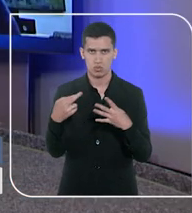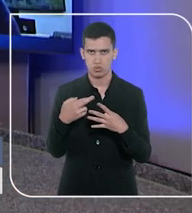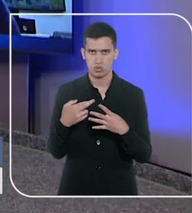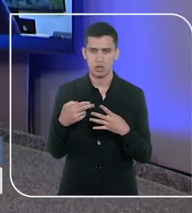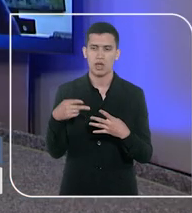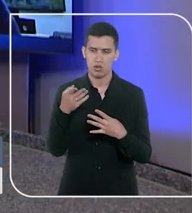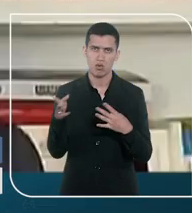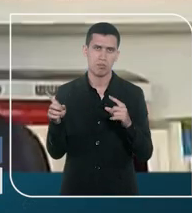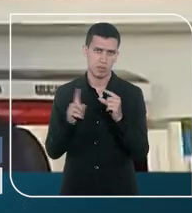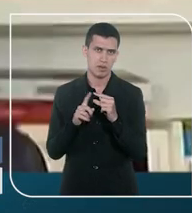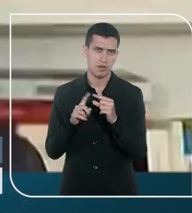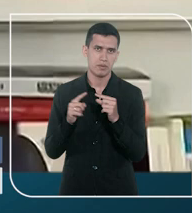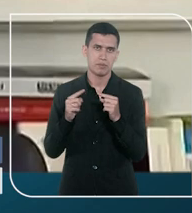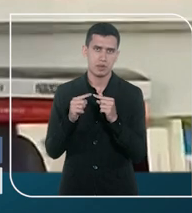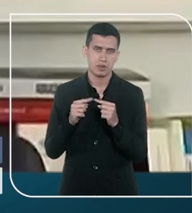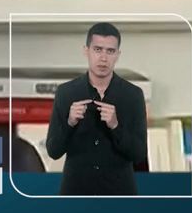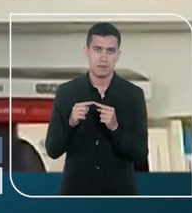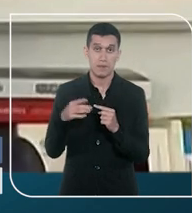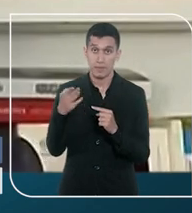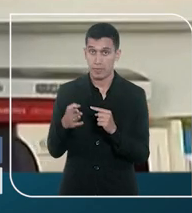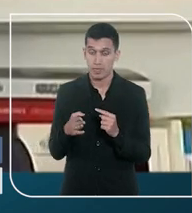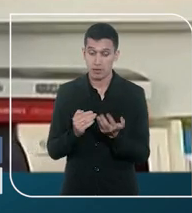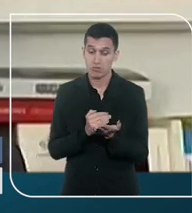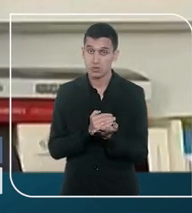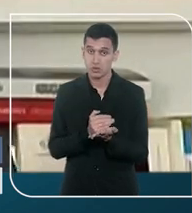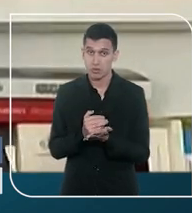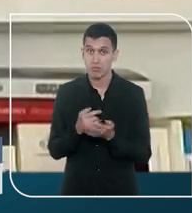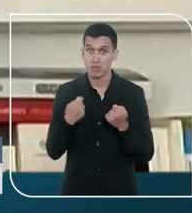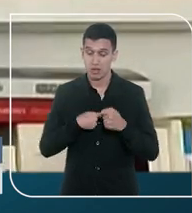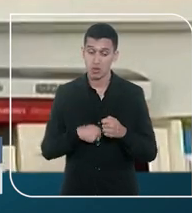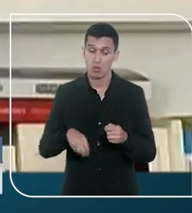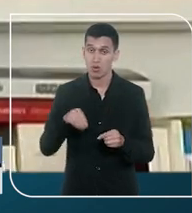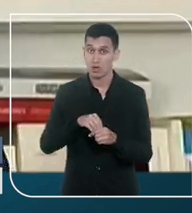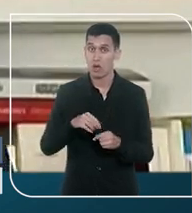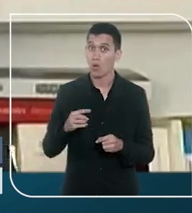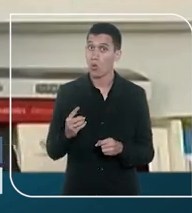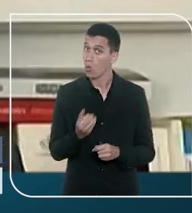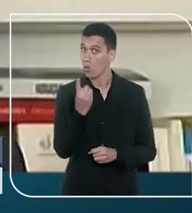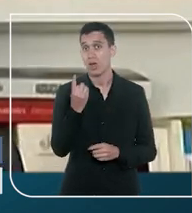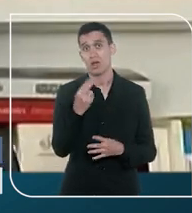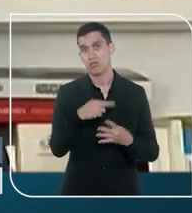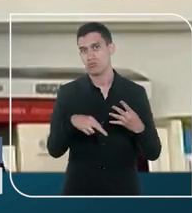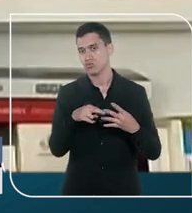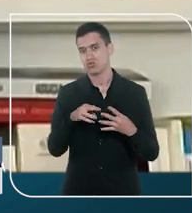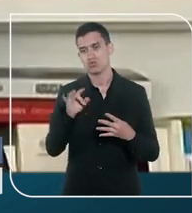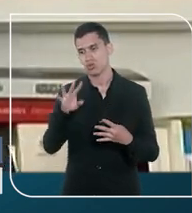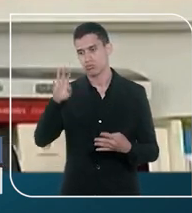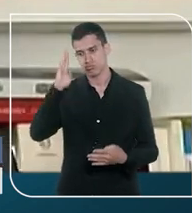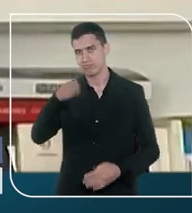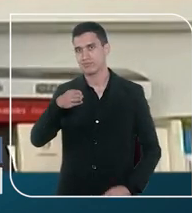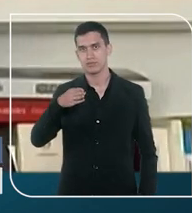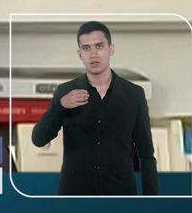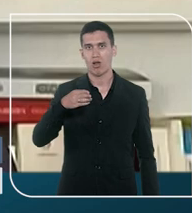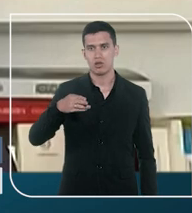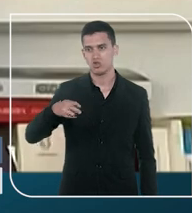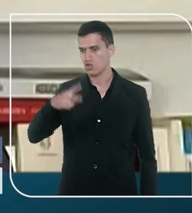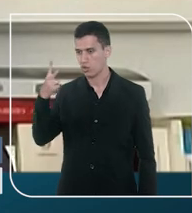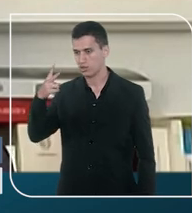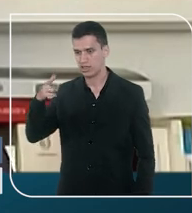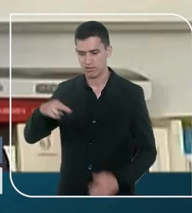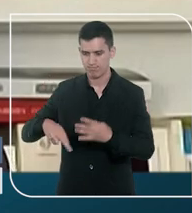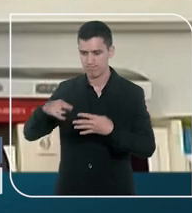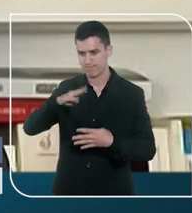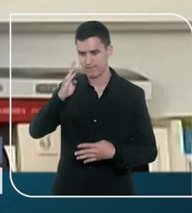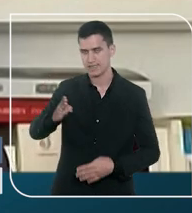princípio, ele diz basicamente que você tem que interpor um recurso por vez. A única hipótese prevista no Código de Processo Civil